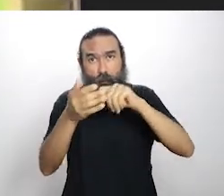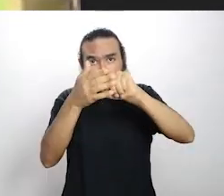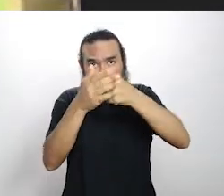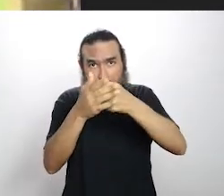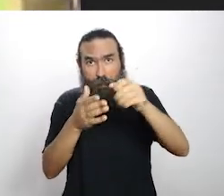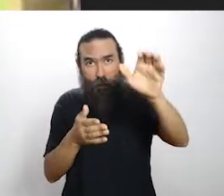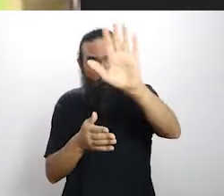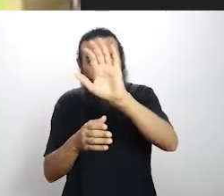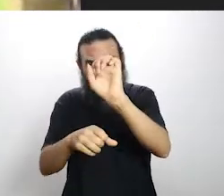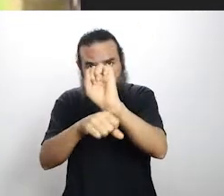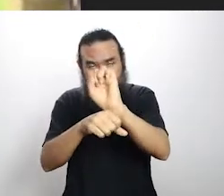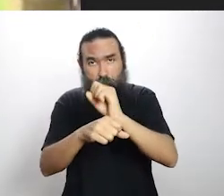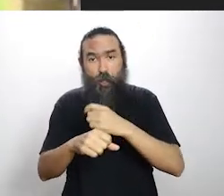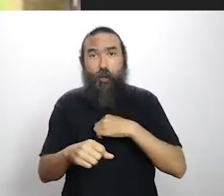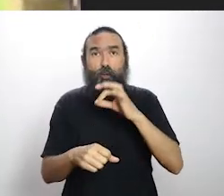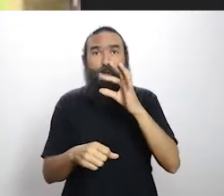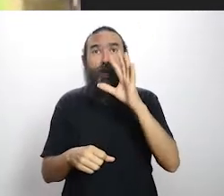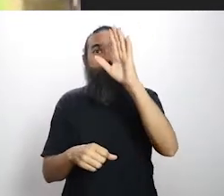certo?